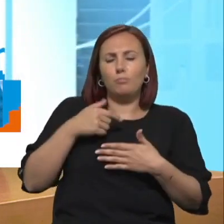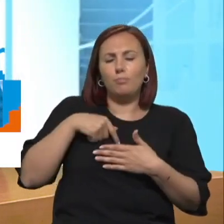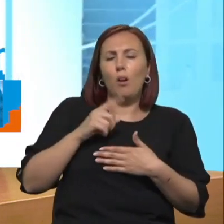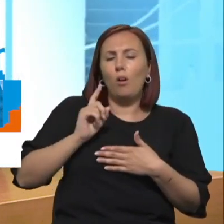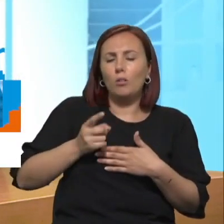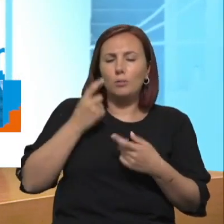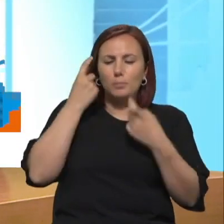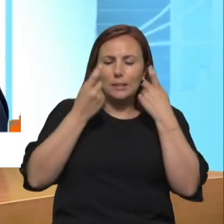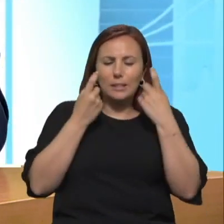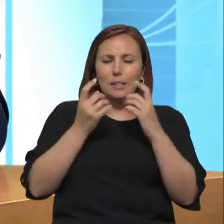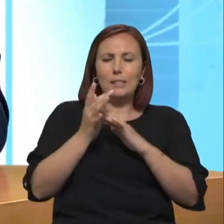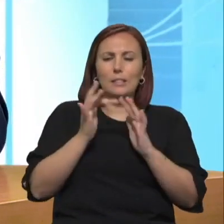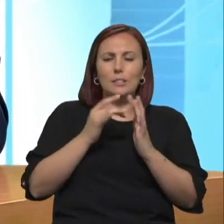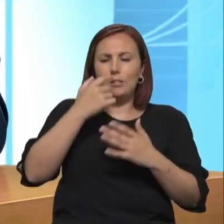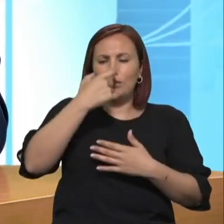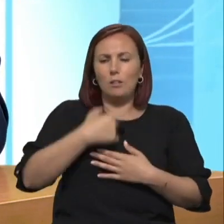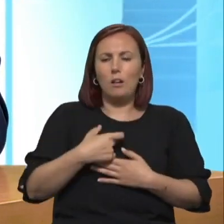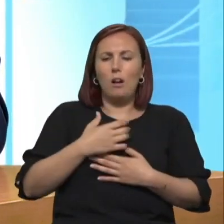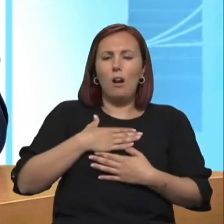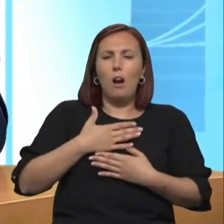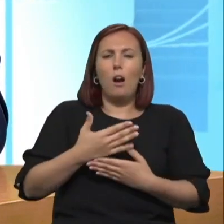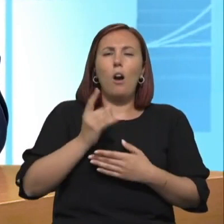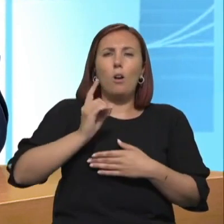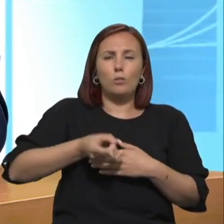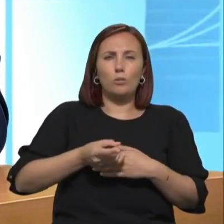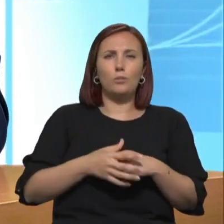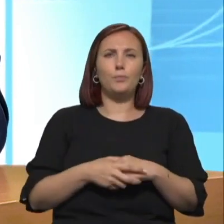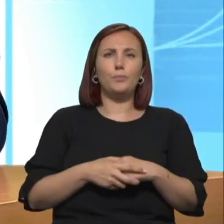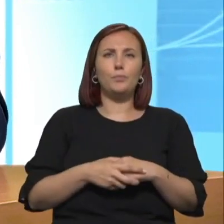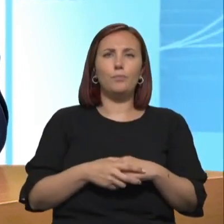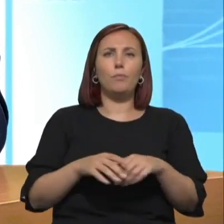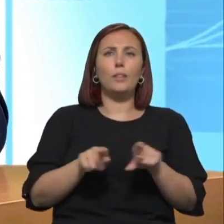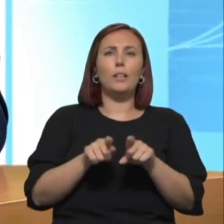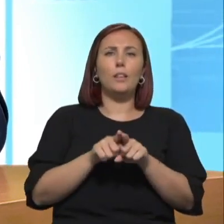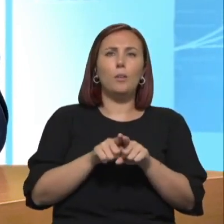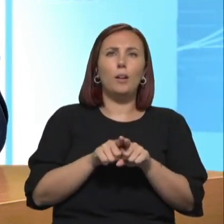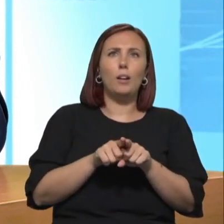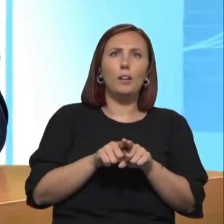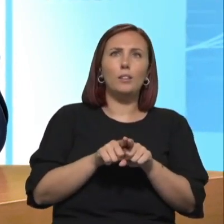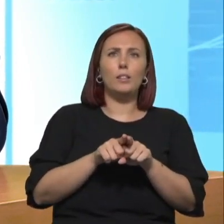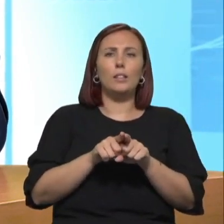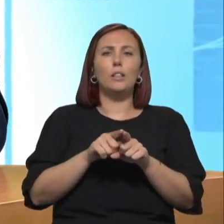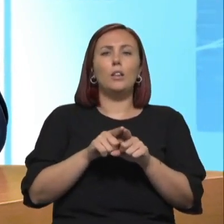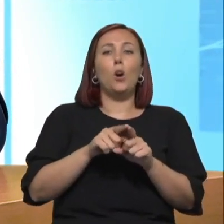refletir o que é ser cristão hoje, né? Pensamos que figuras como Aristides de Sousa Mendes,